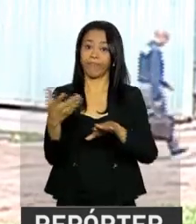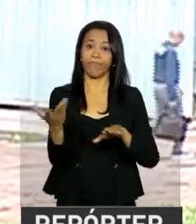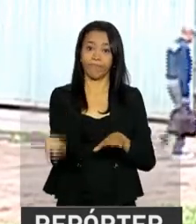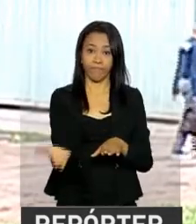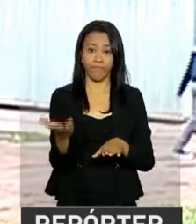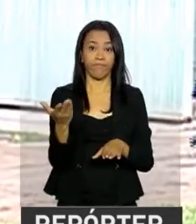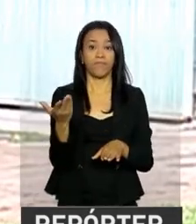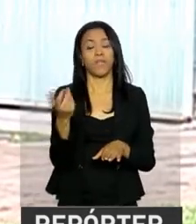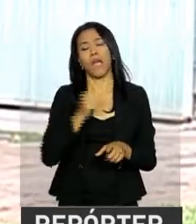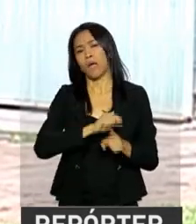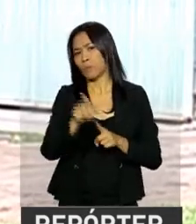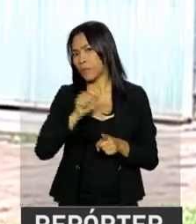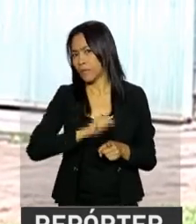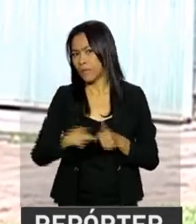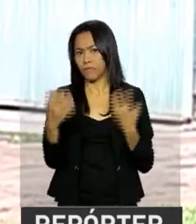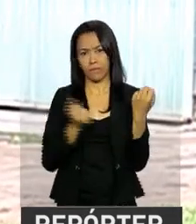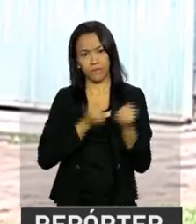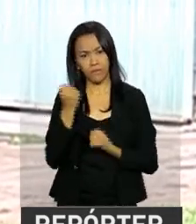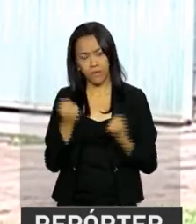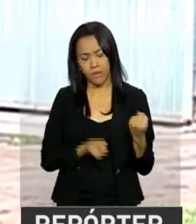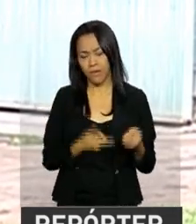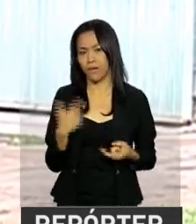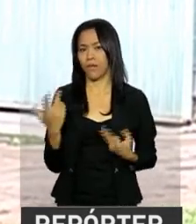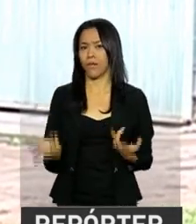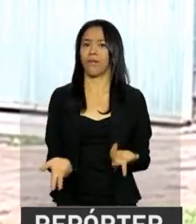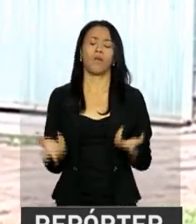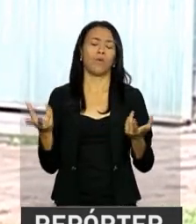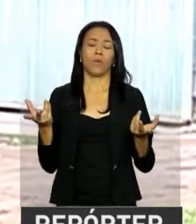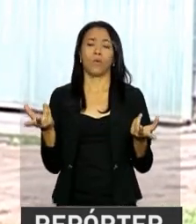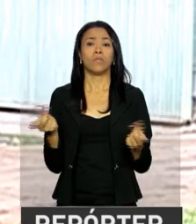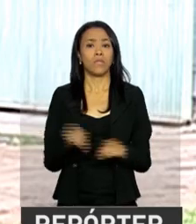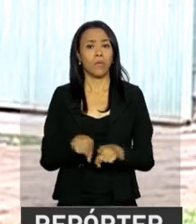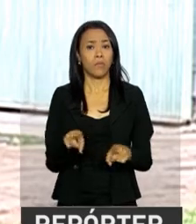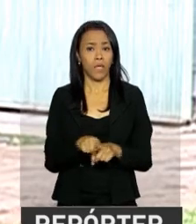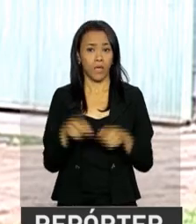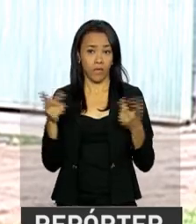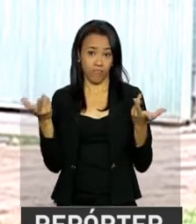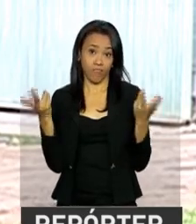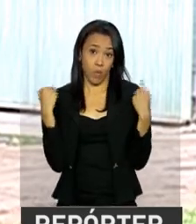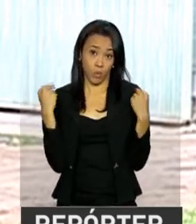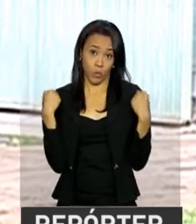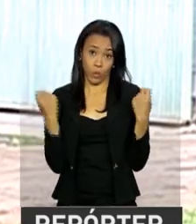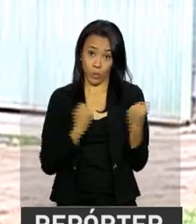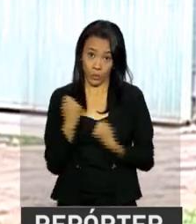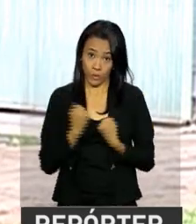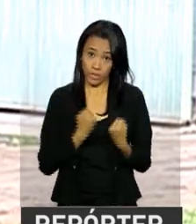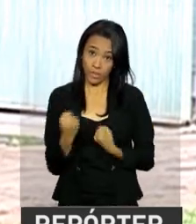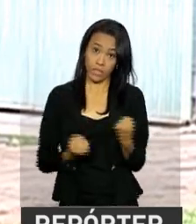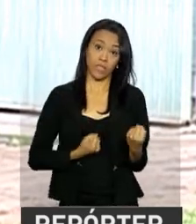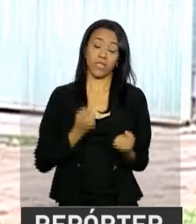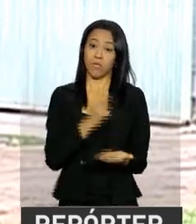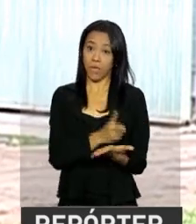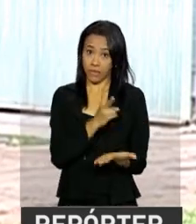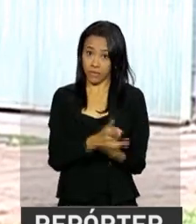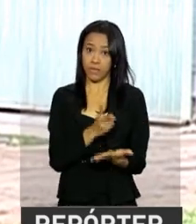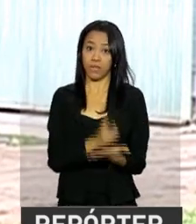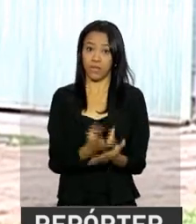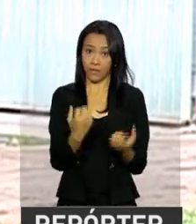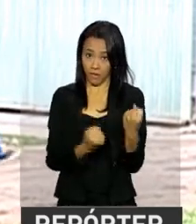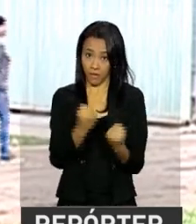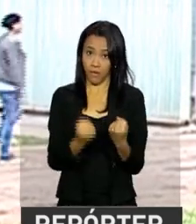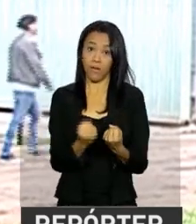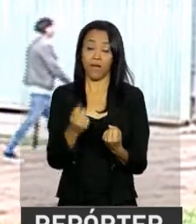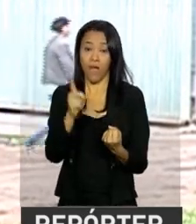com locações de veículos, motoristas terceirizados e também a manutenção da frota é